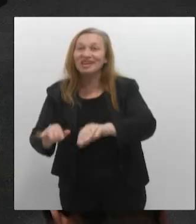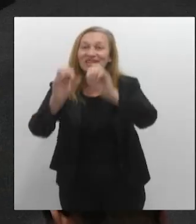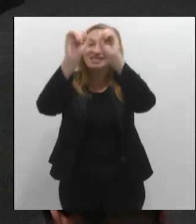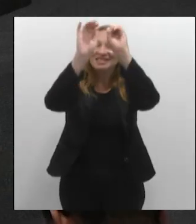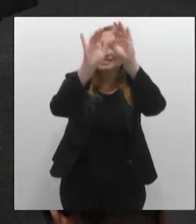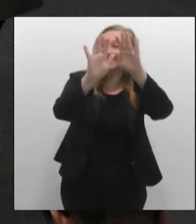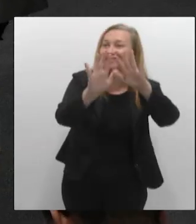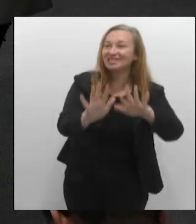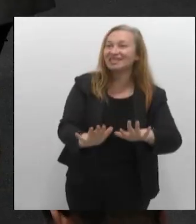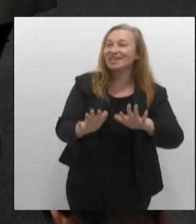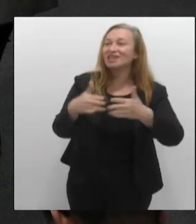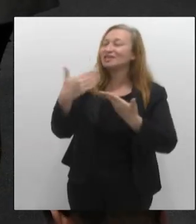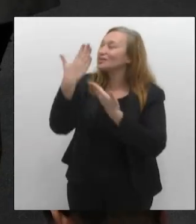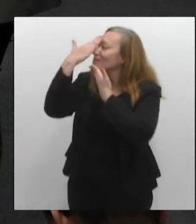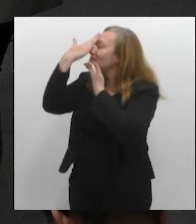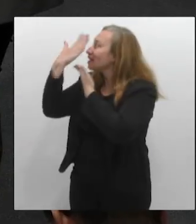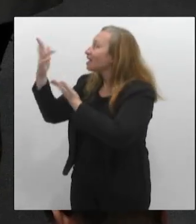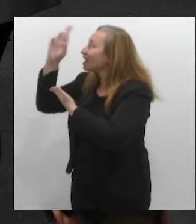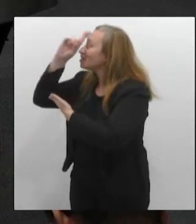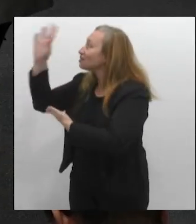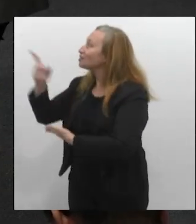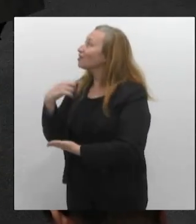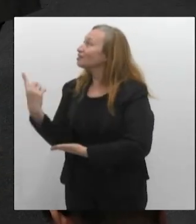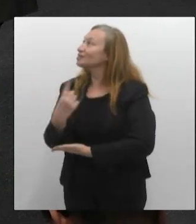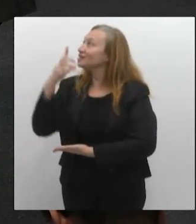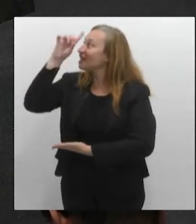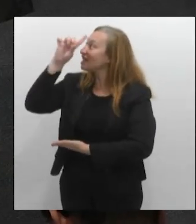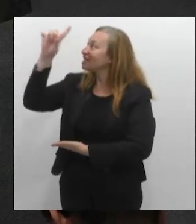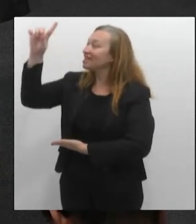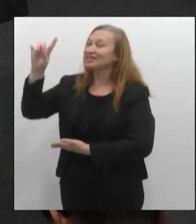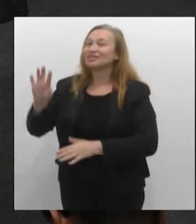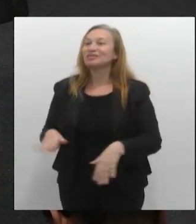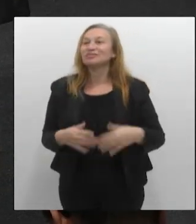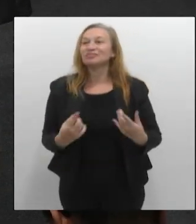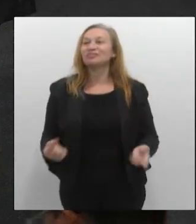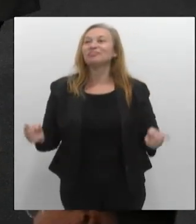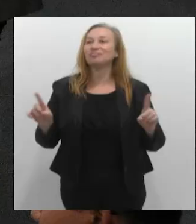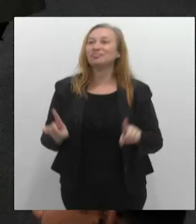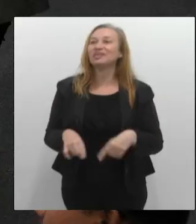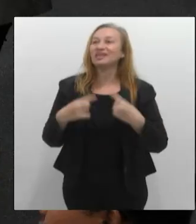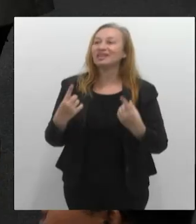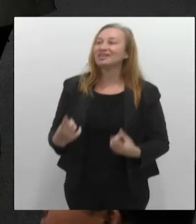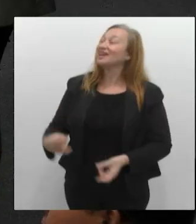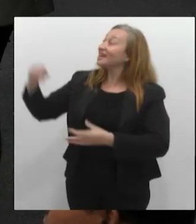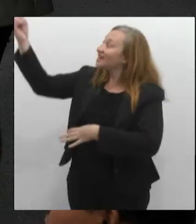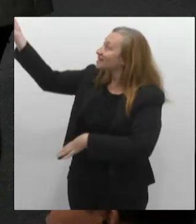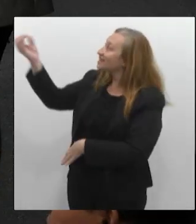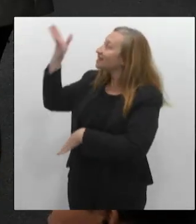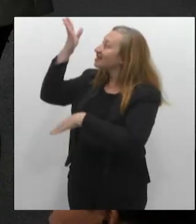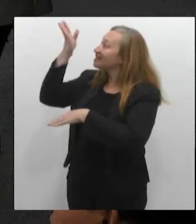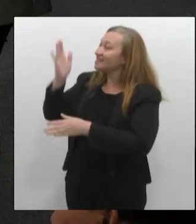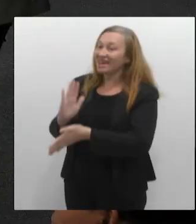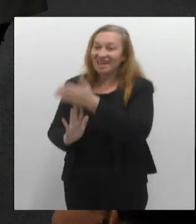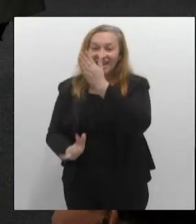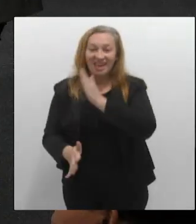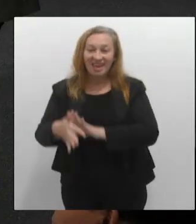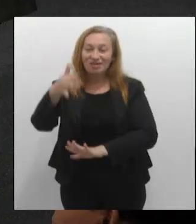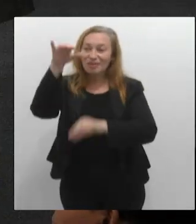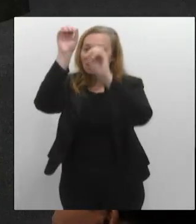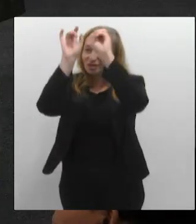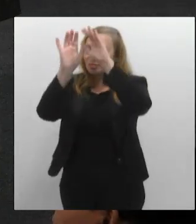benefícios. Obrigado, Senhor e nosso Deus. Tantas graças,